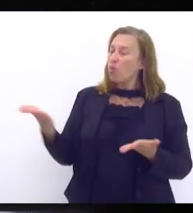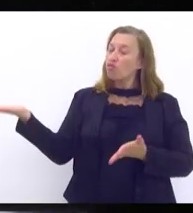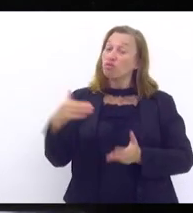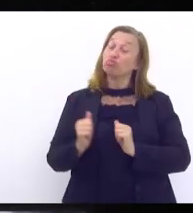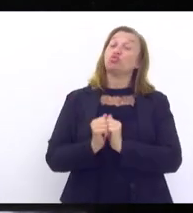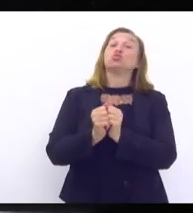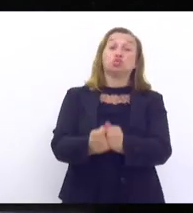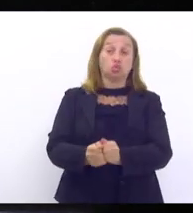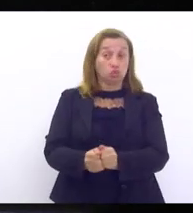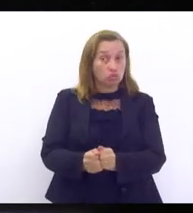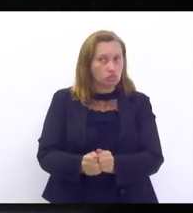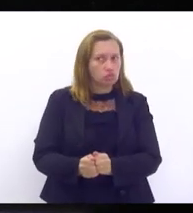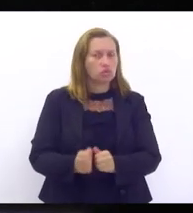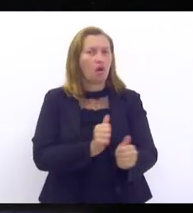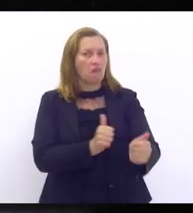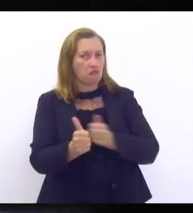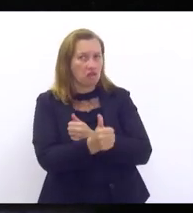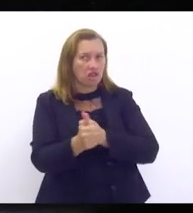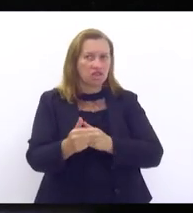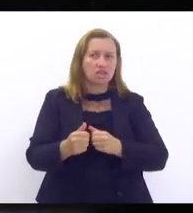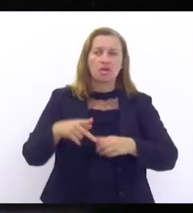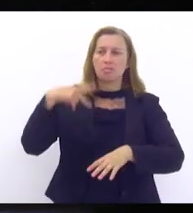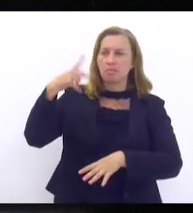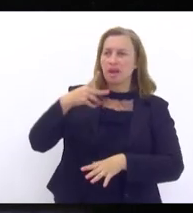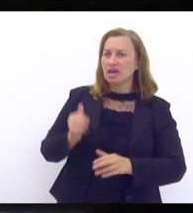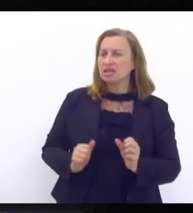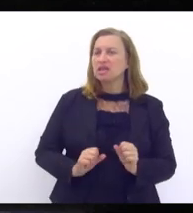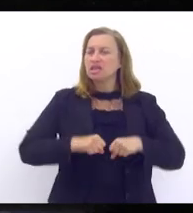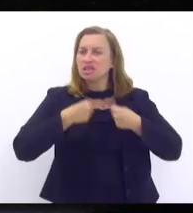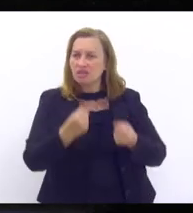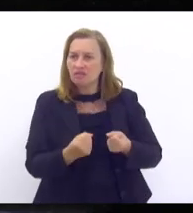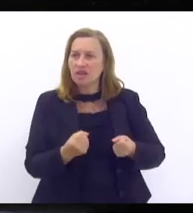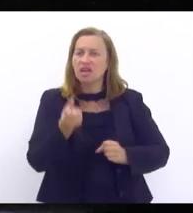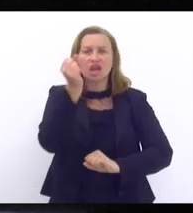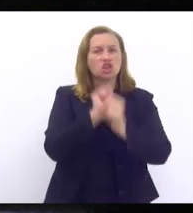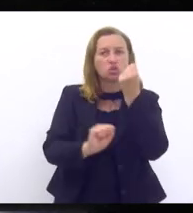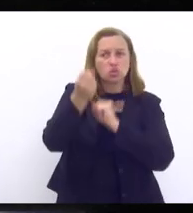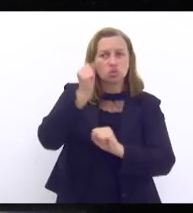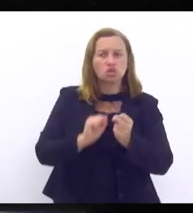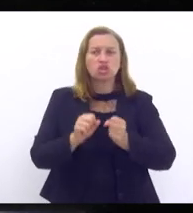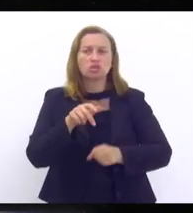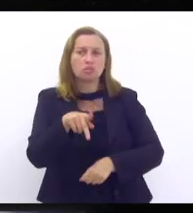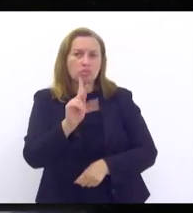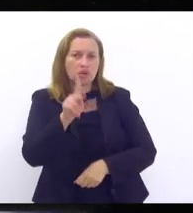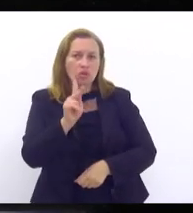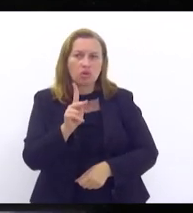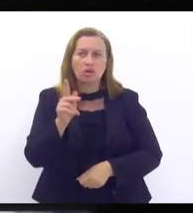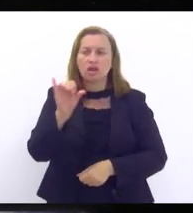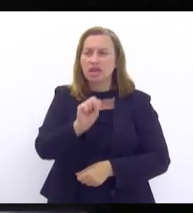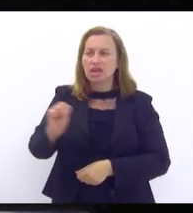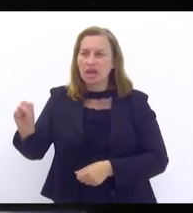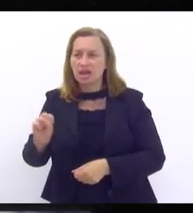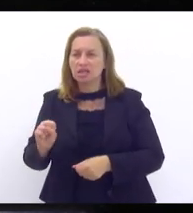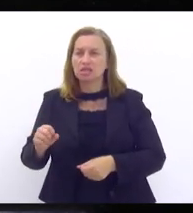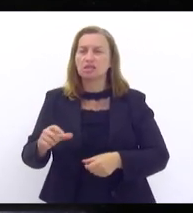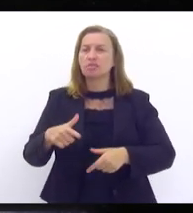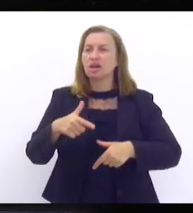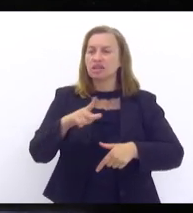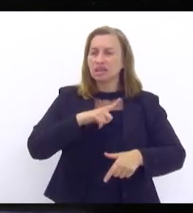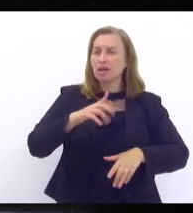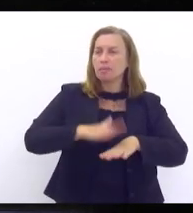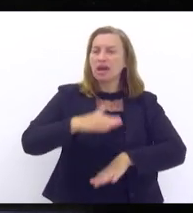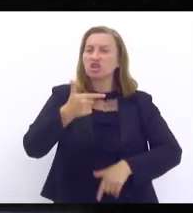juntos, na nossa frente parlamentar em defesa da indústria naval de petróleo e do gás, para voltar a gerar emprego